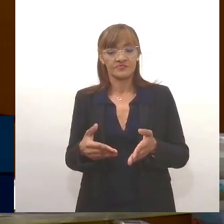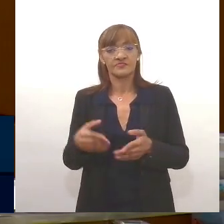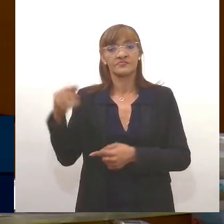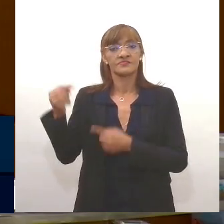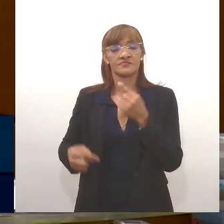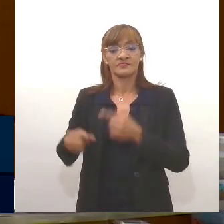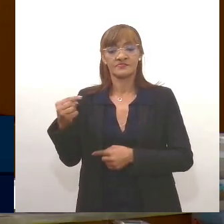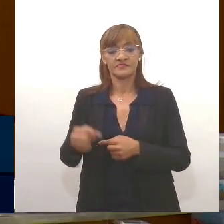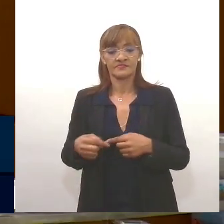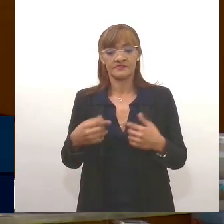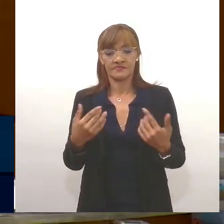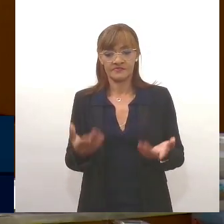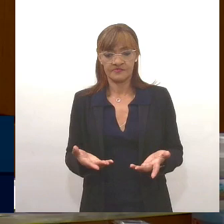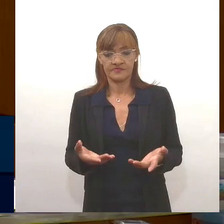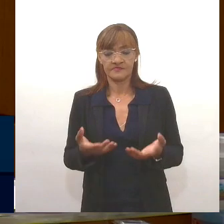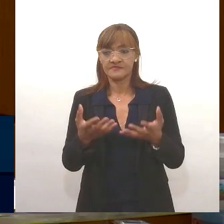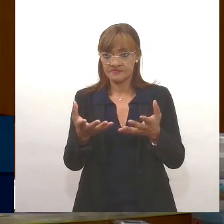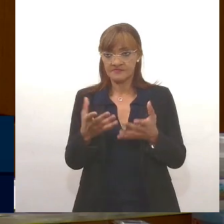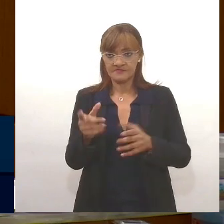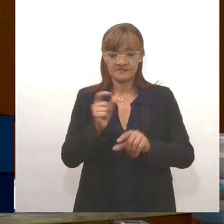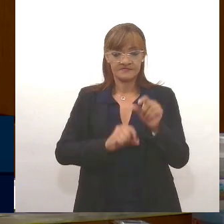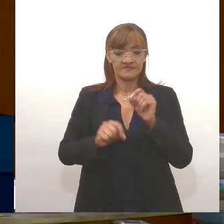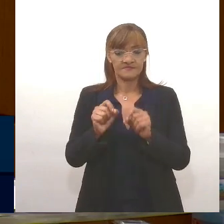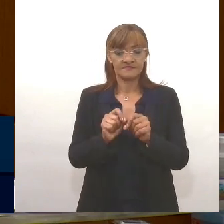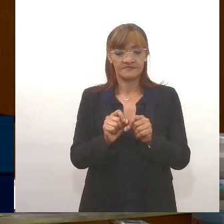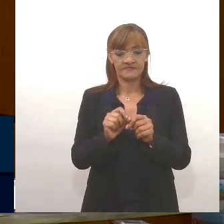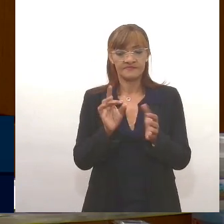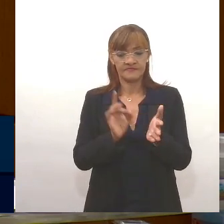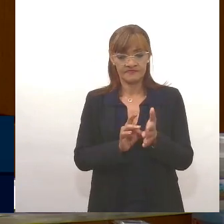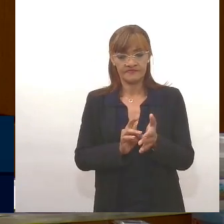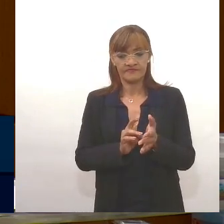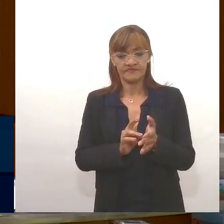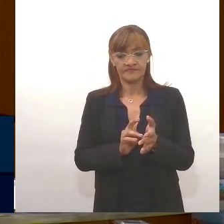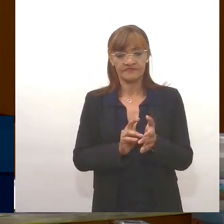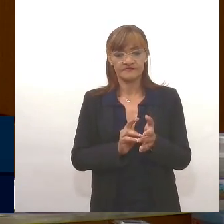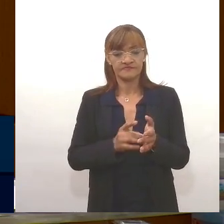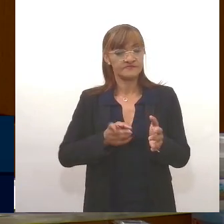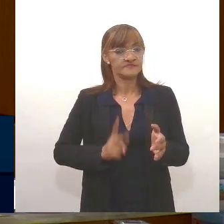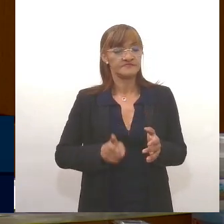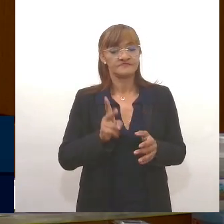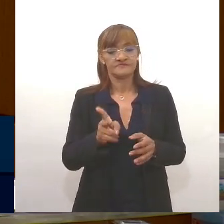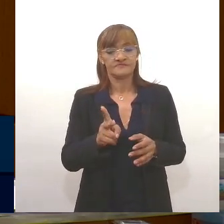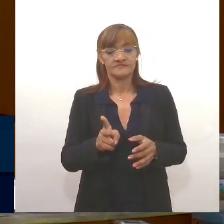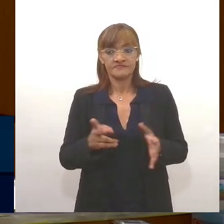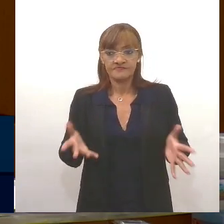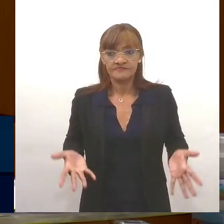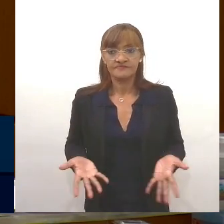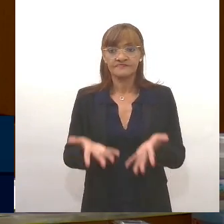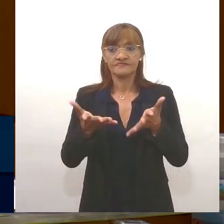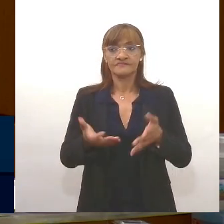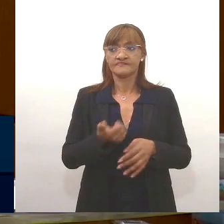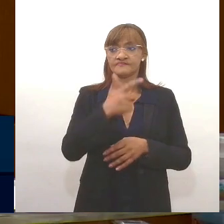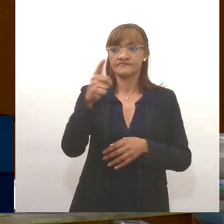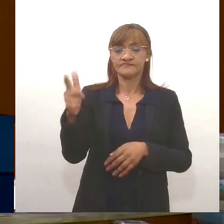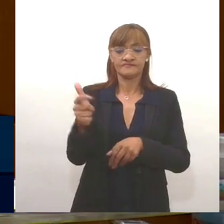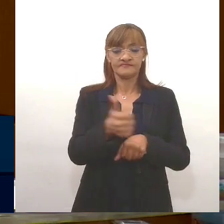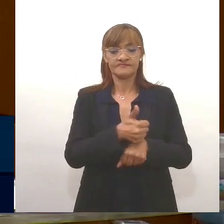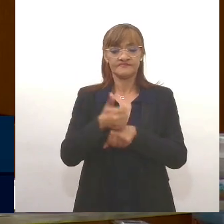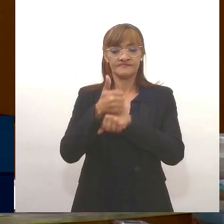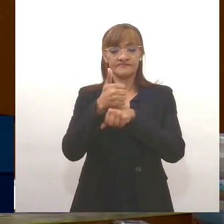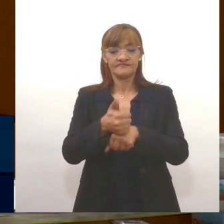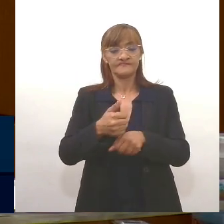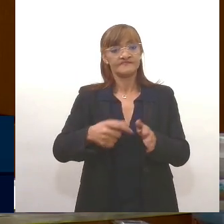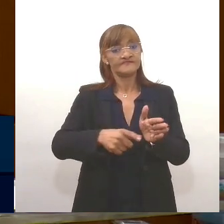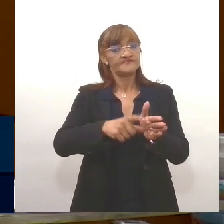espero né que essa mobilização sirva também para que outros profissionais antes de falar